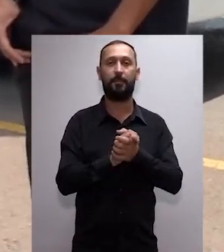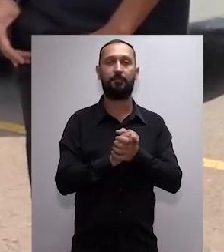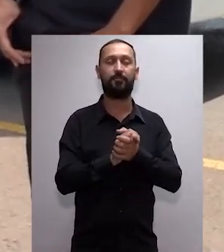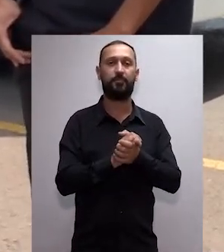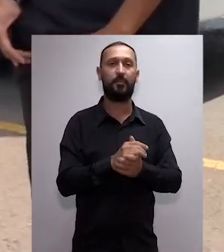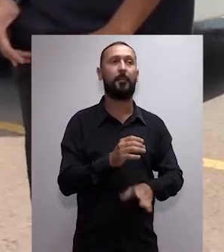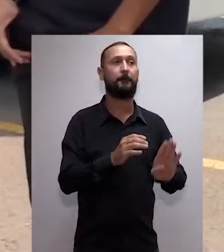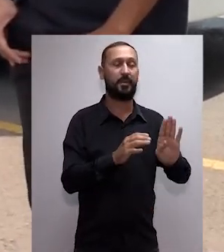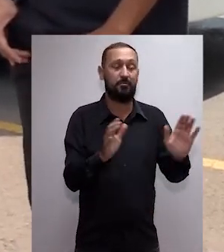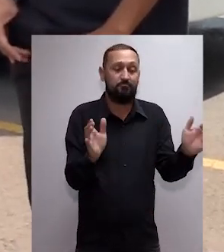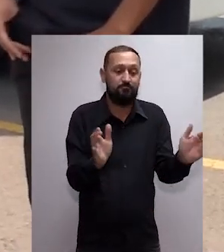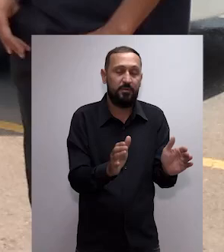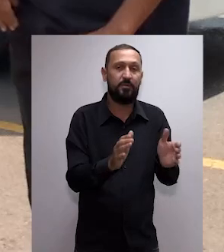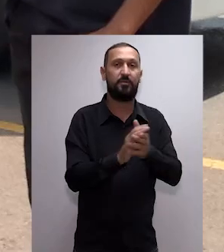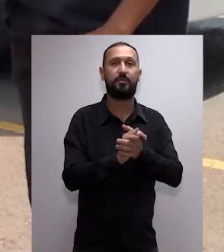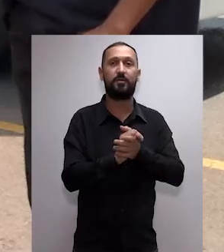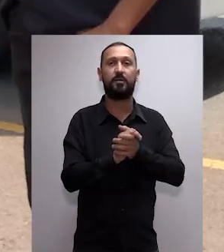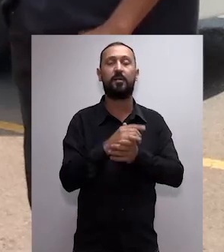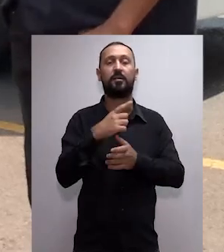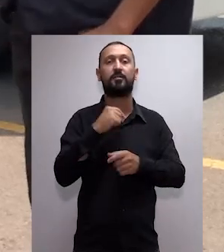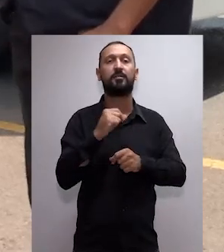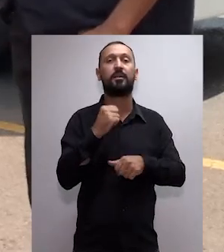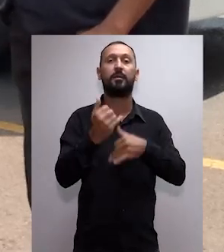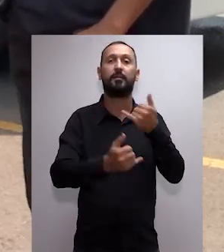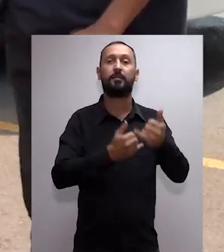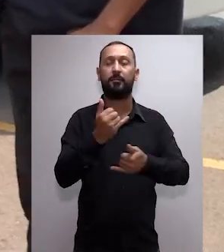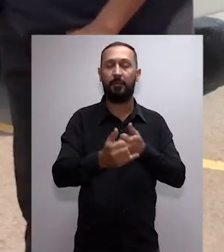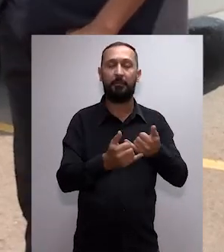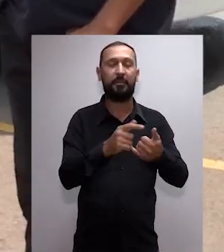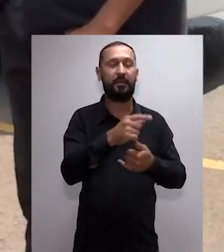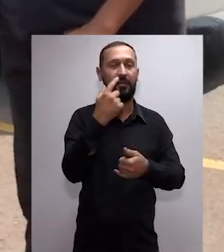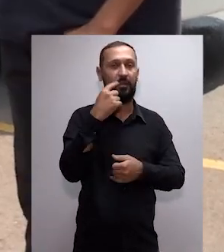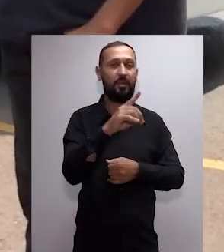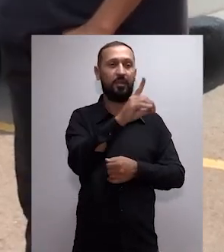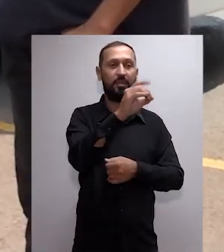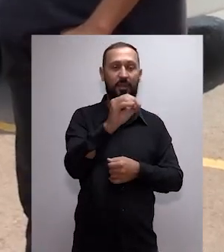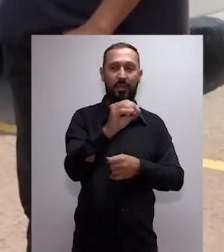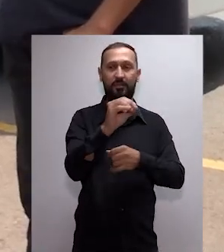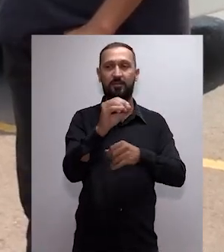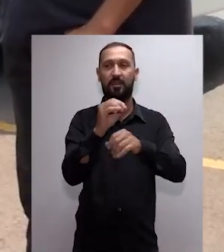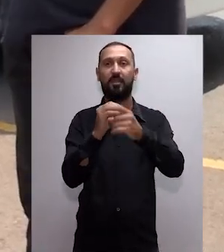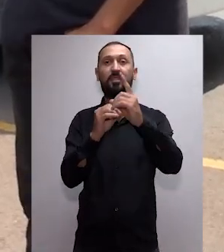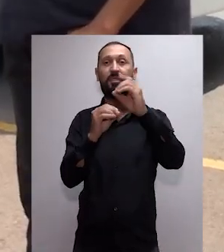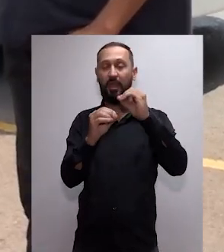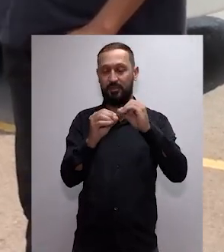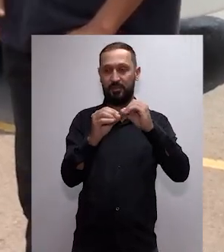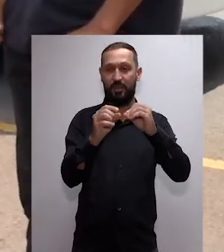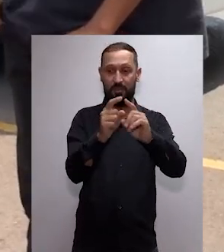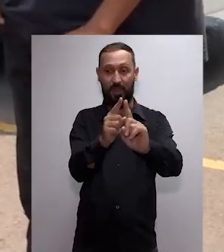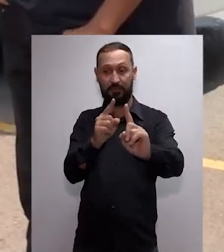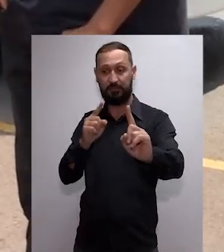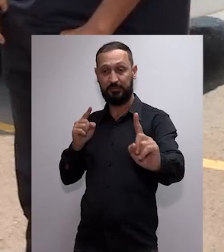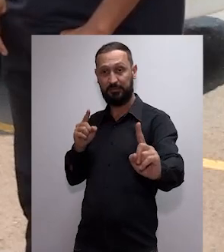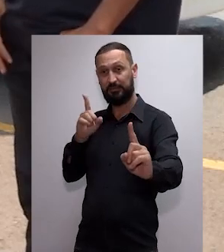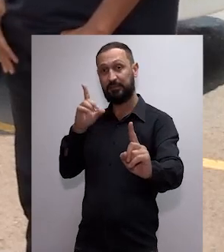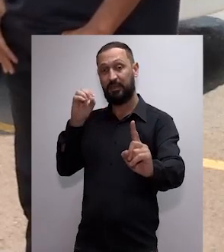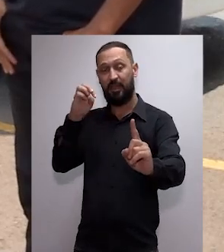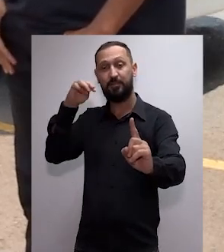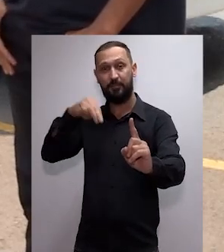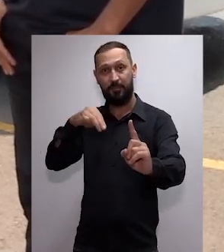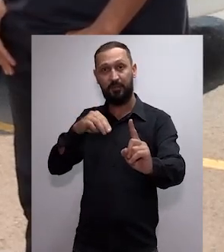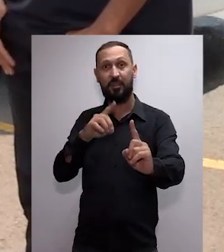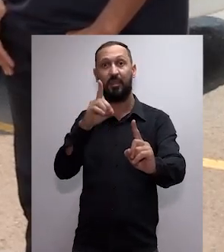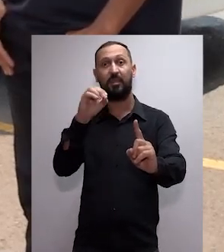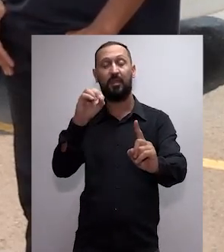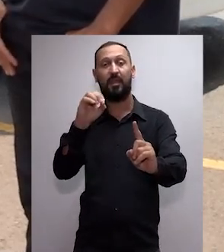categoria B é um veículo pequeno. Aqui nós temos, eu costumo brincar, 10 e 10. 10 metros e 10 toneladas. E o direito de